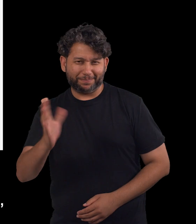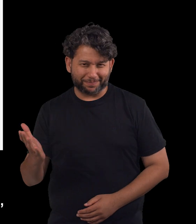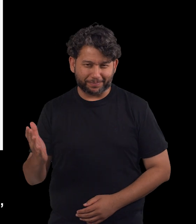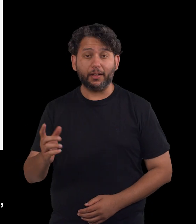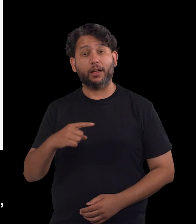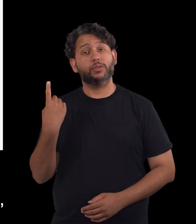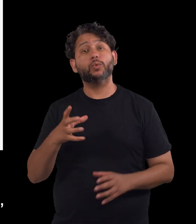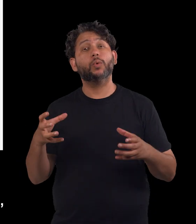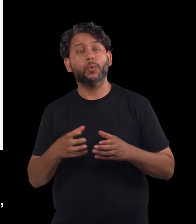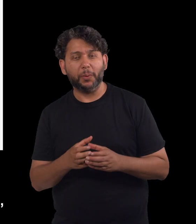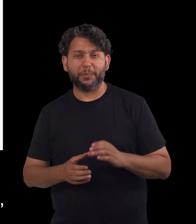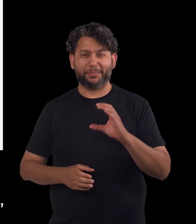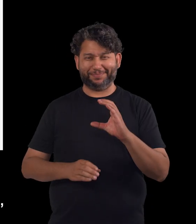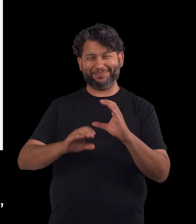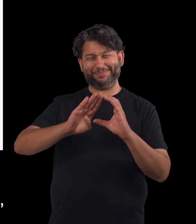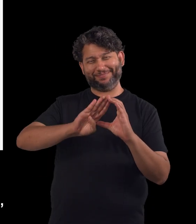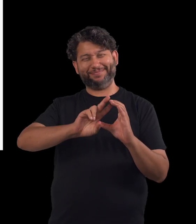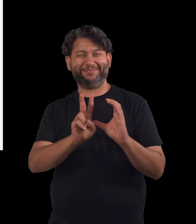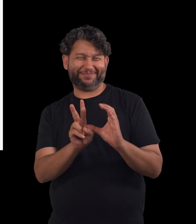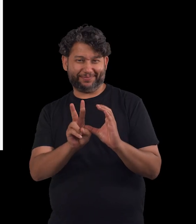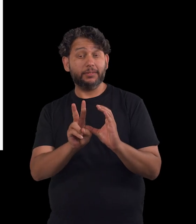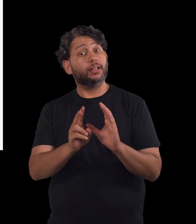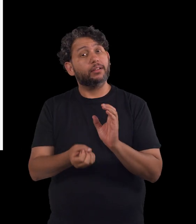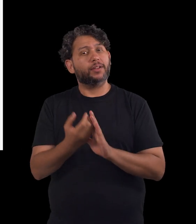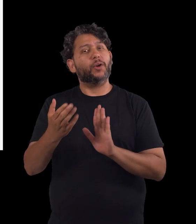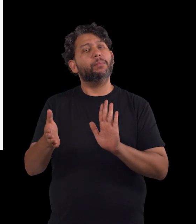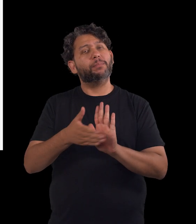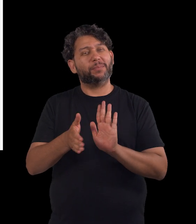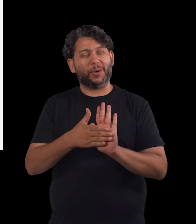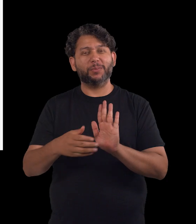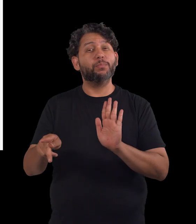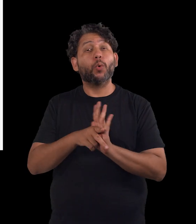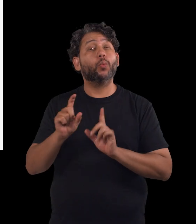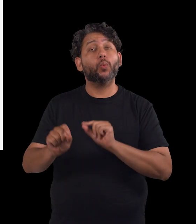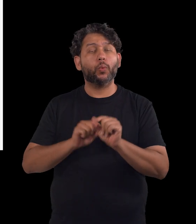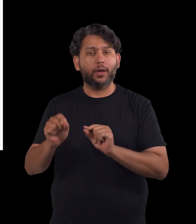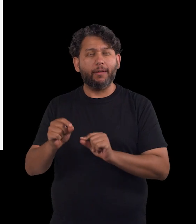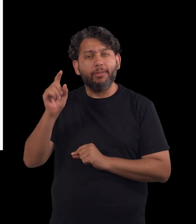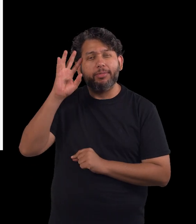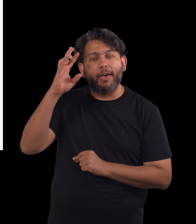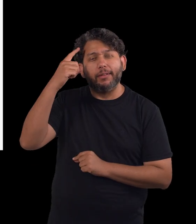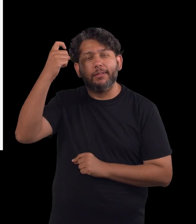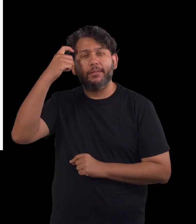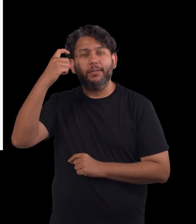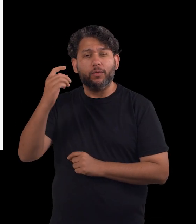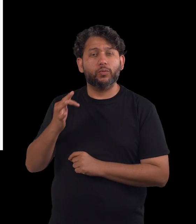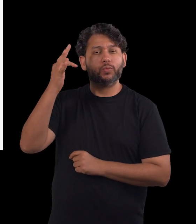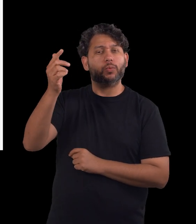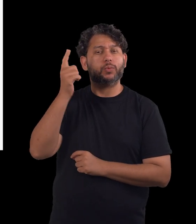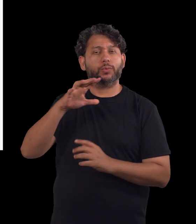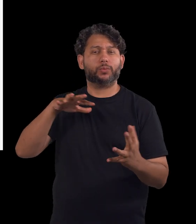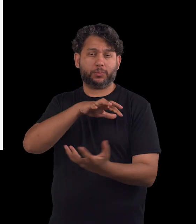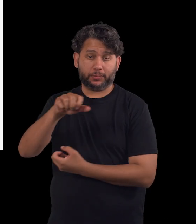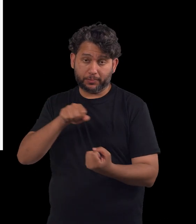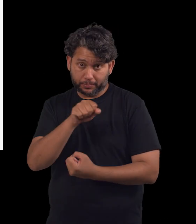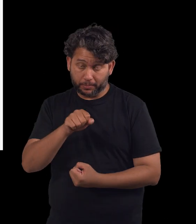Olá, nós somos da Bela Vista Cultural, proponente do projeto Ideias para um Futuro Sustentável, obra que conta